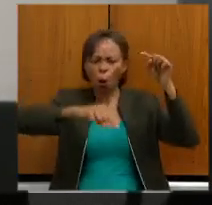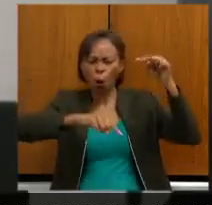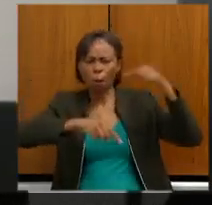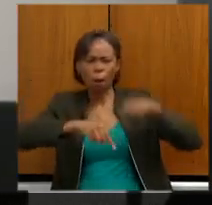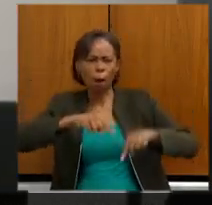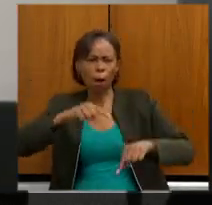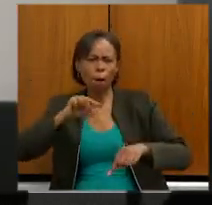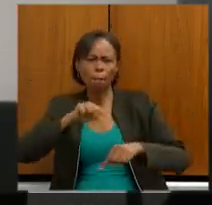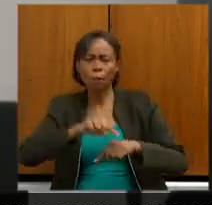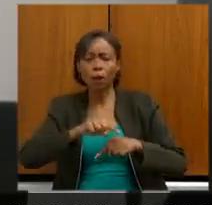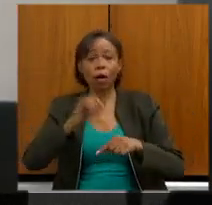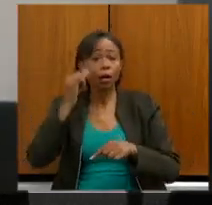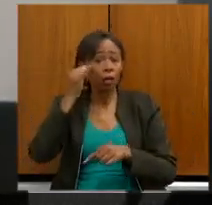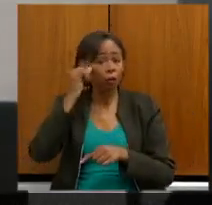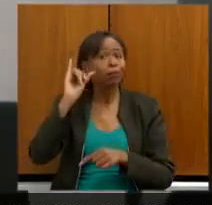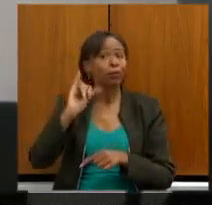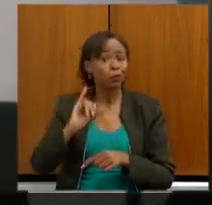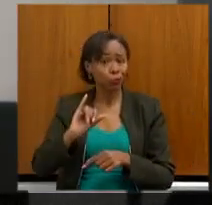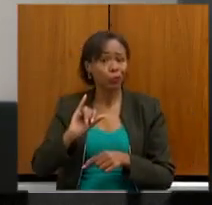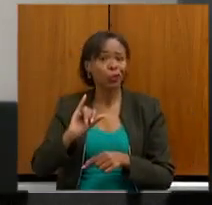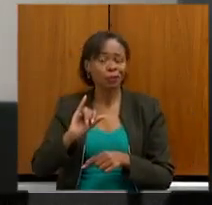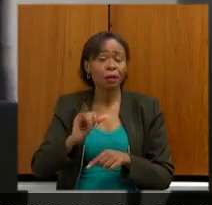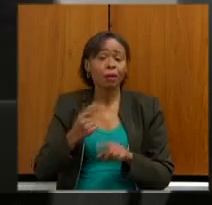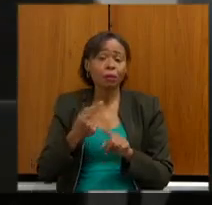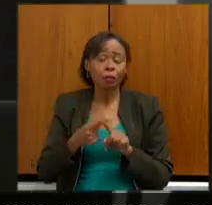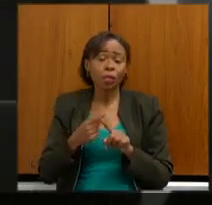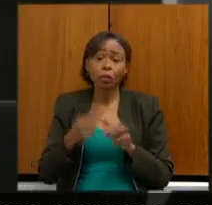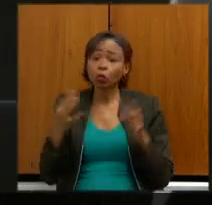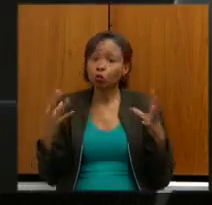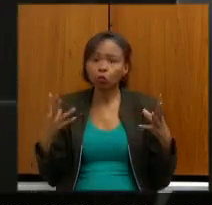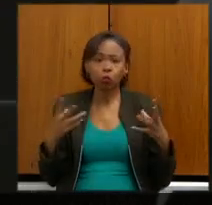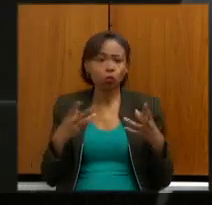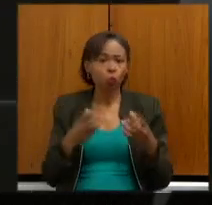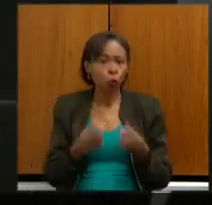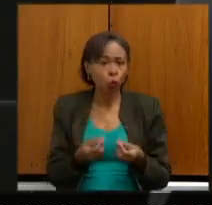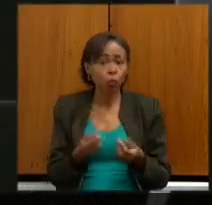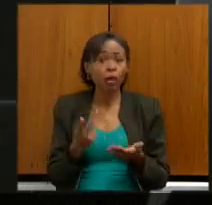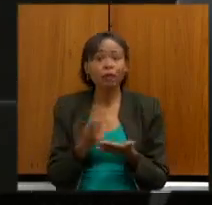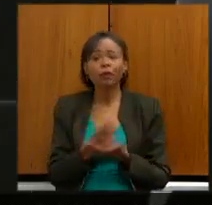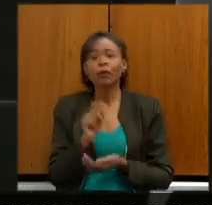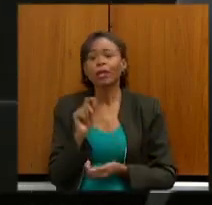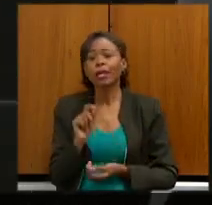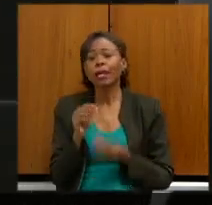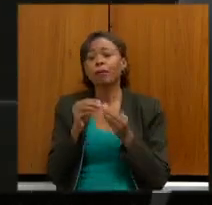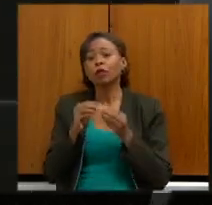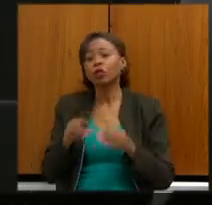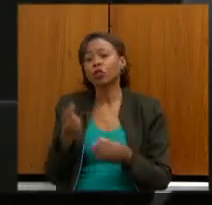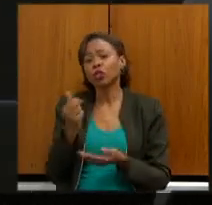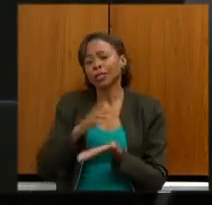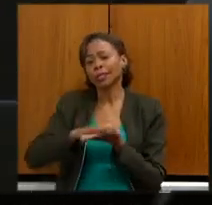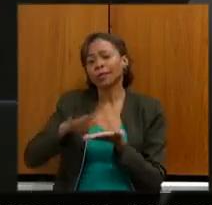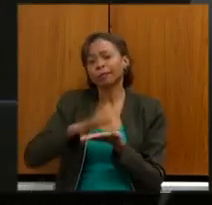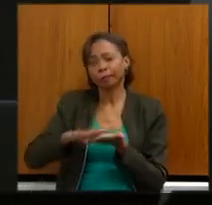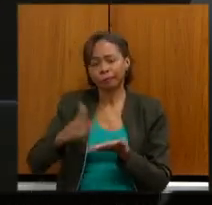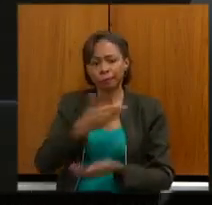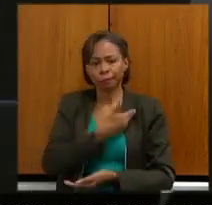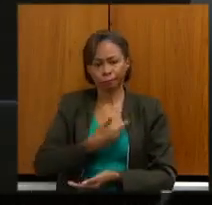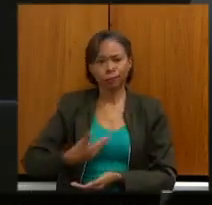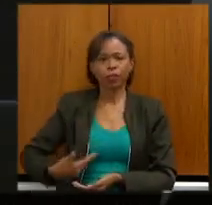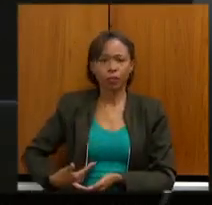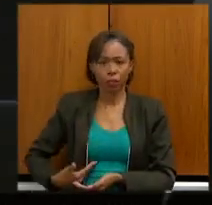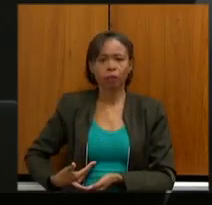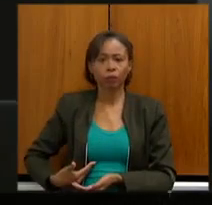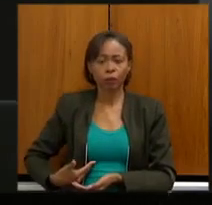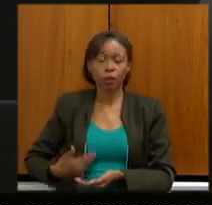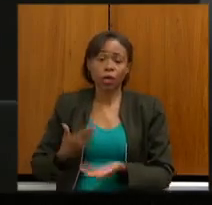é e também gera uma despesa nova para o estado e e o pior de desses conflitos